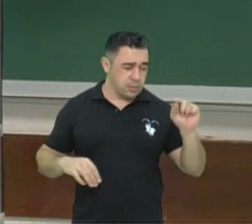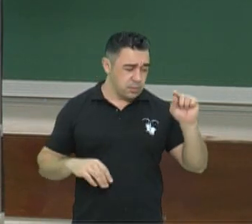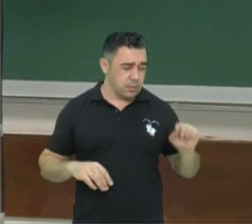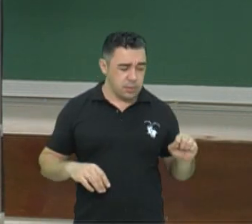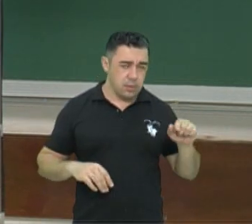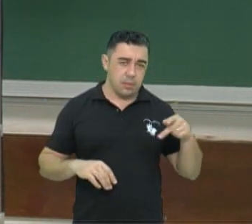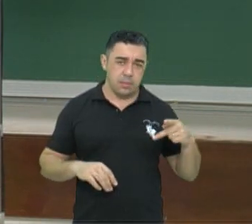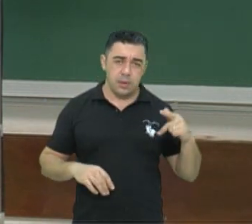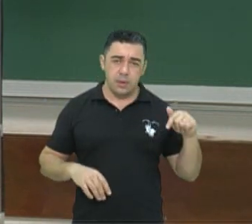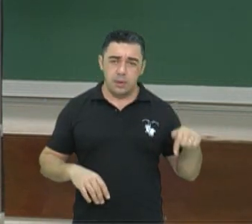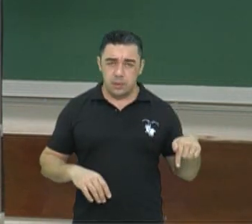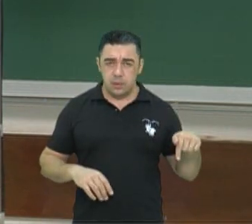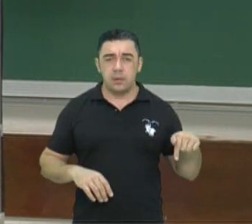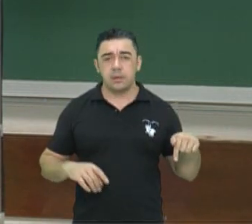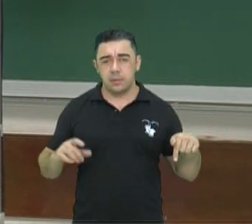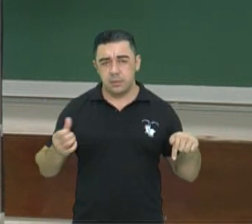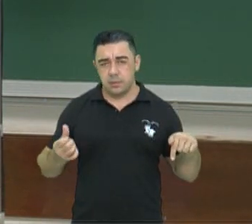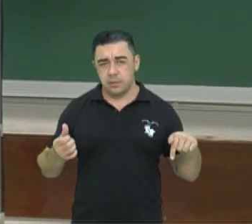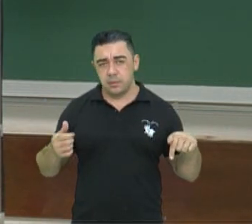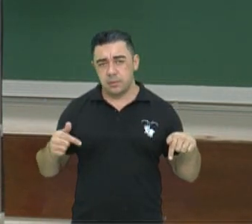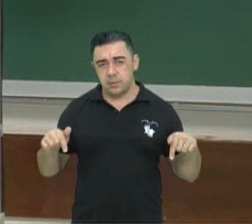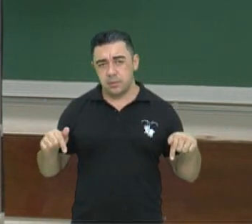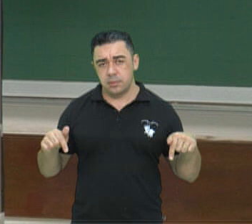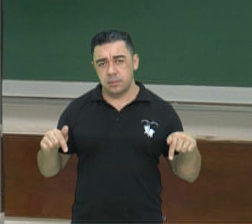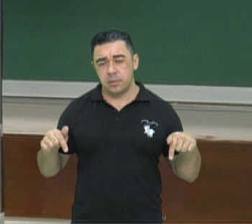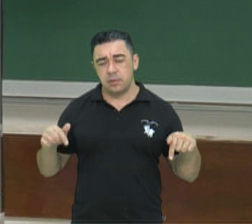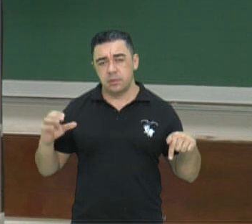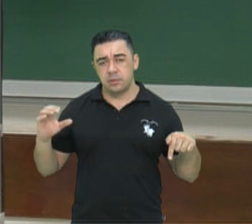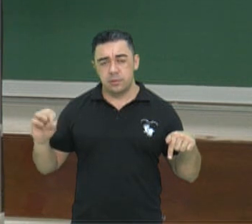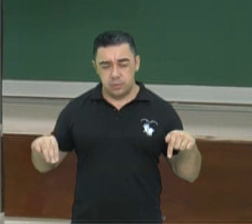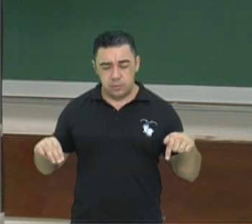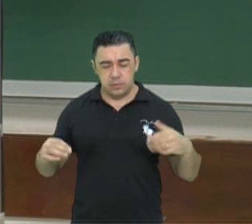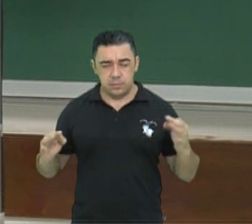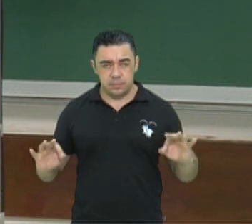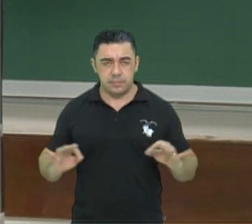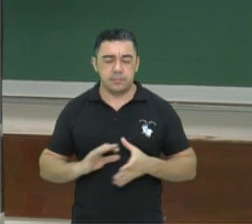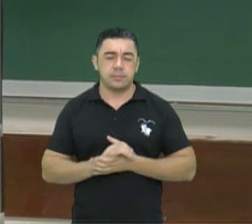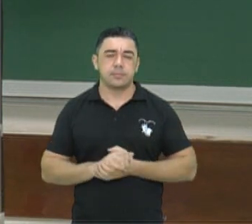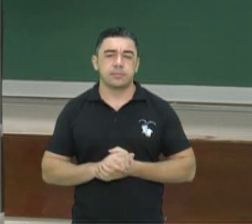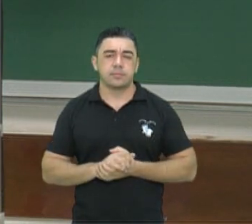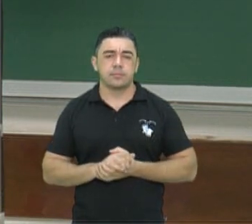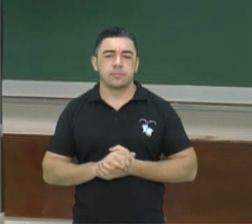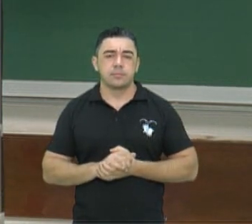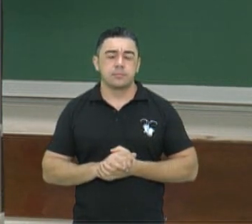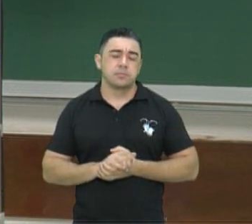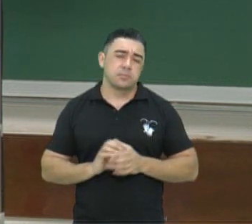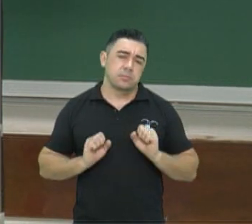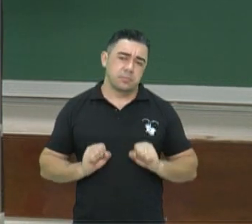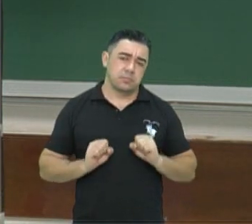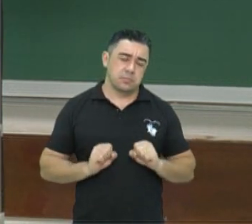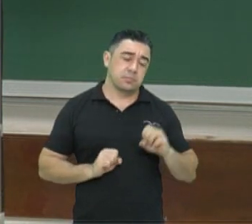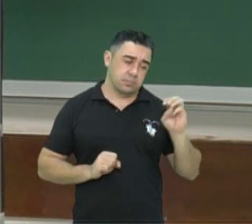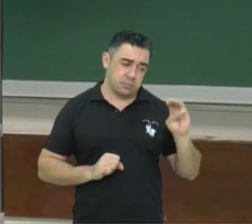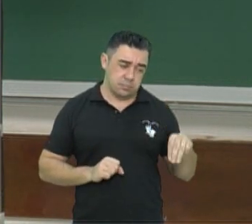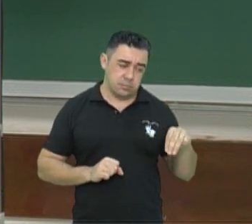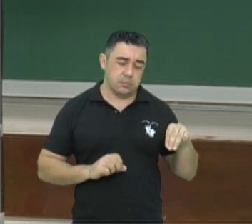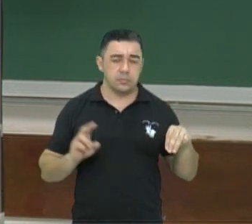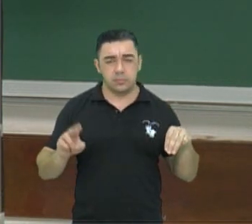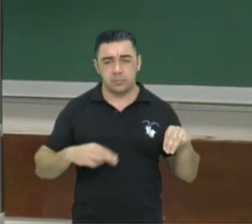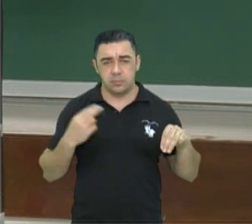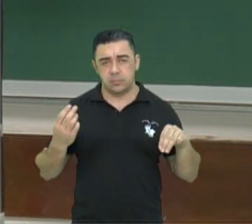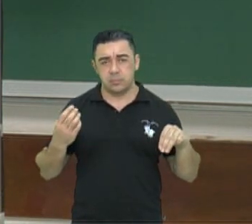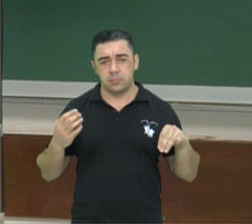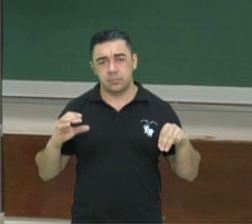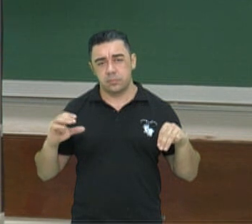PQ, seria, 67 centímetros. Posso deixar tanto em metros quanto